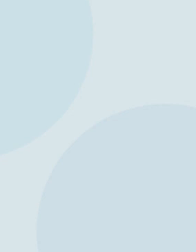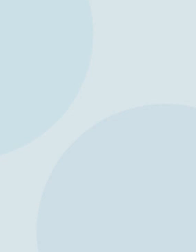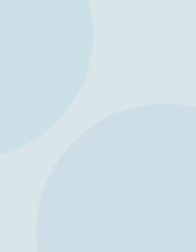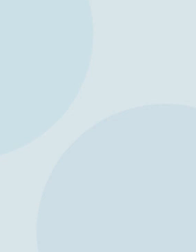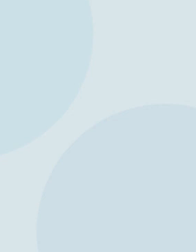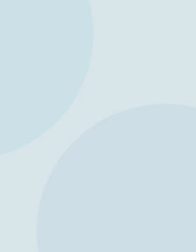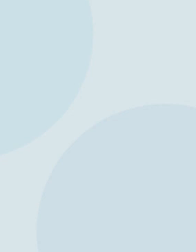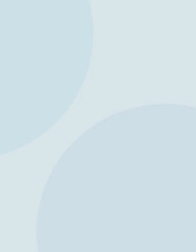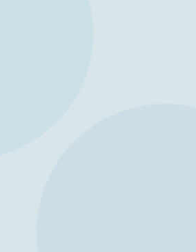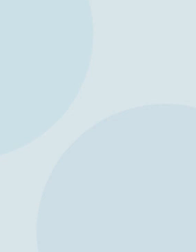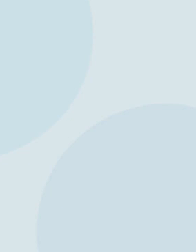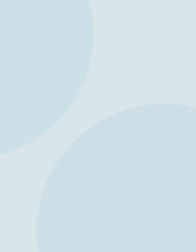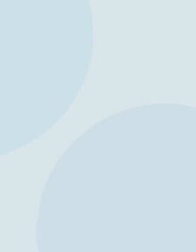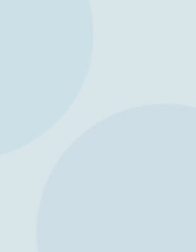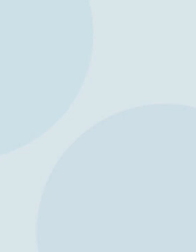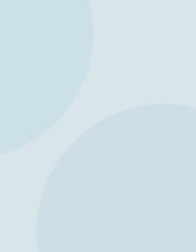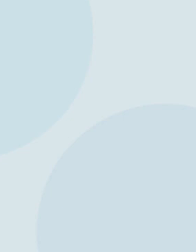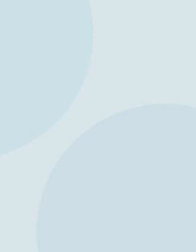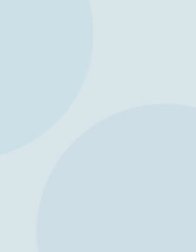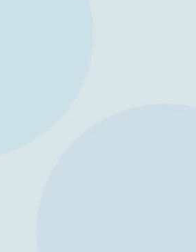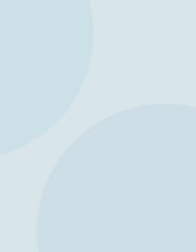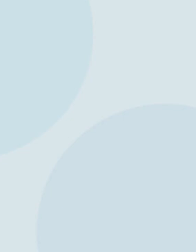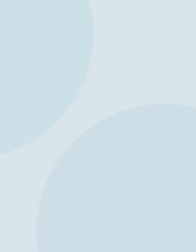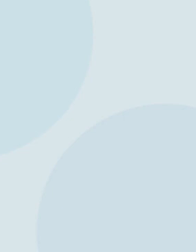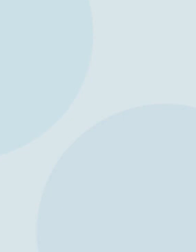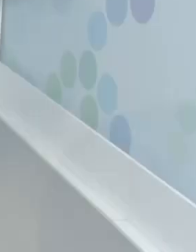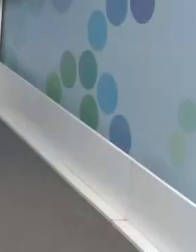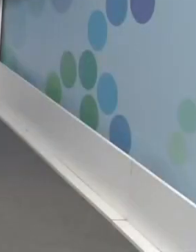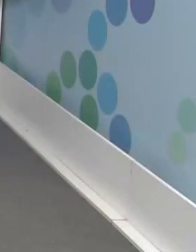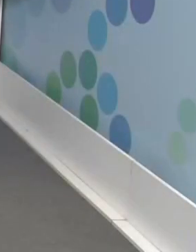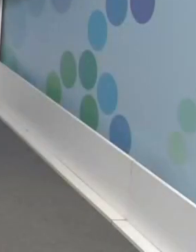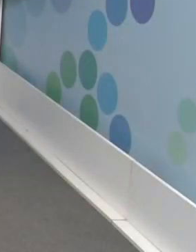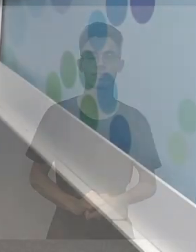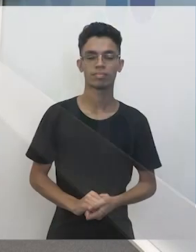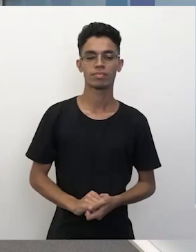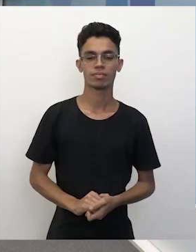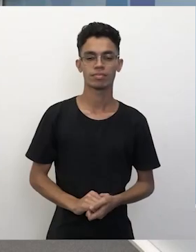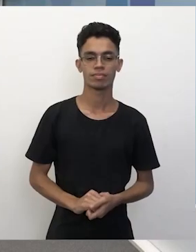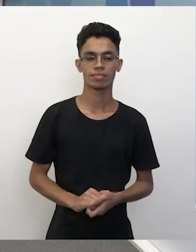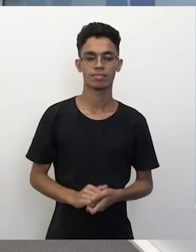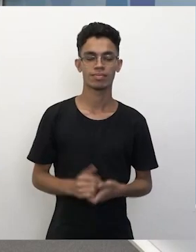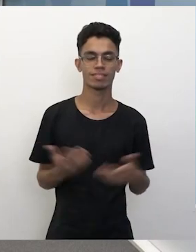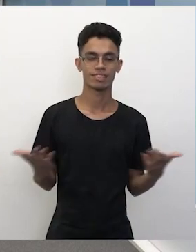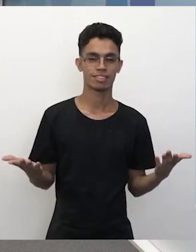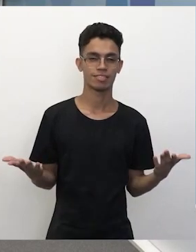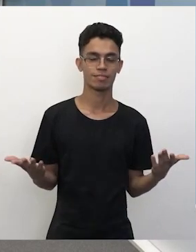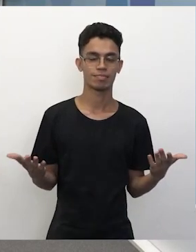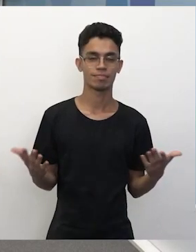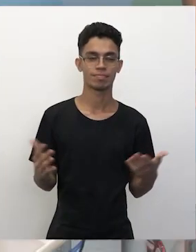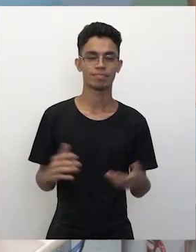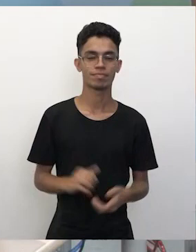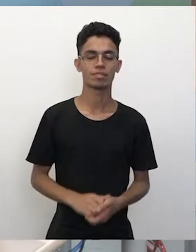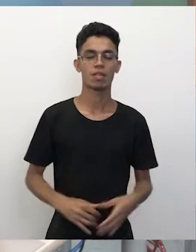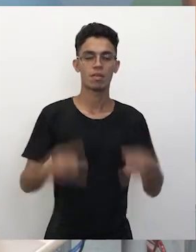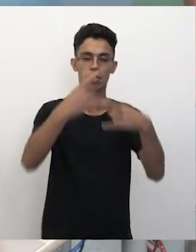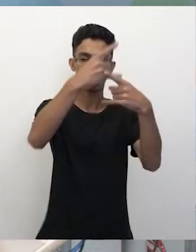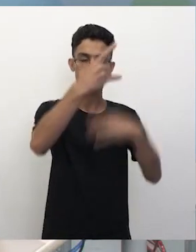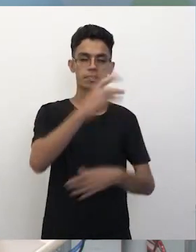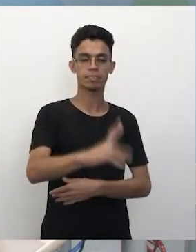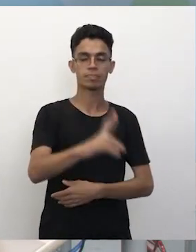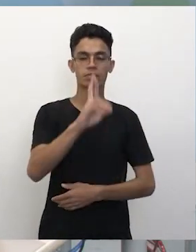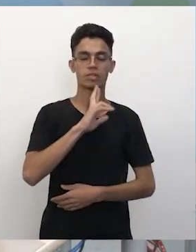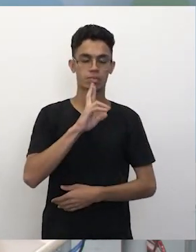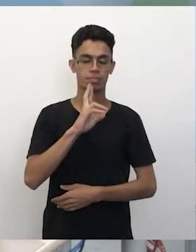the whole world is breathing. There is just no time. Vamos lá, então. Vamos? Tem gente dizendo aqui, ó,